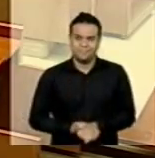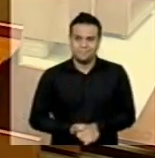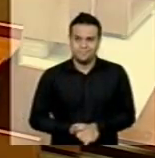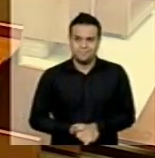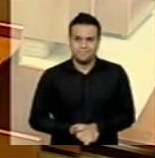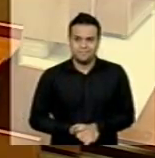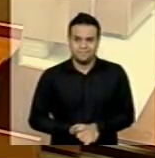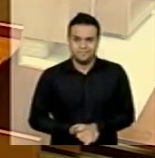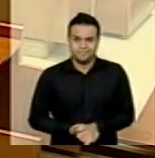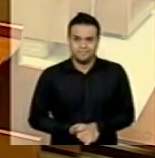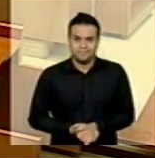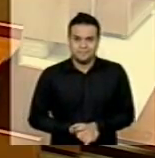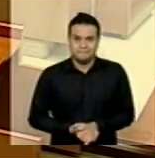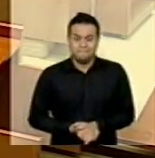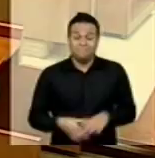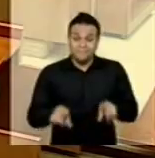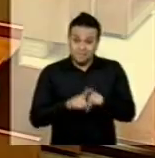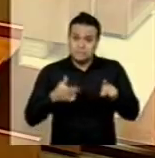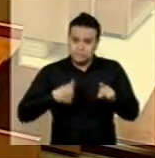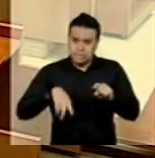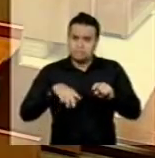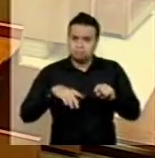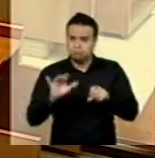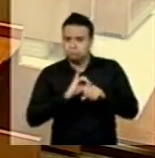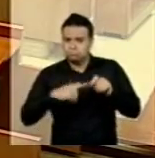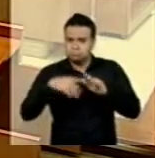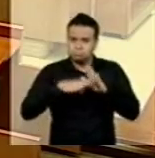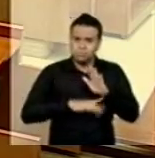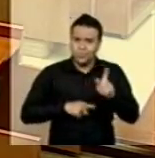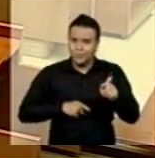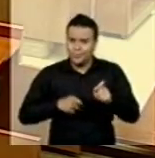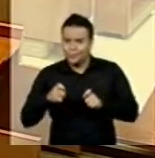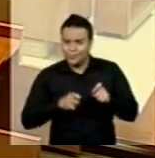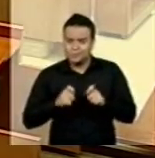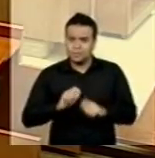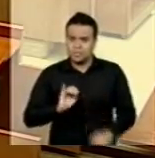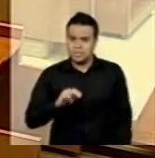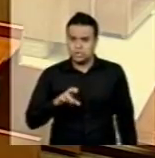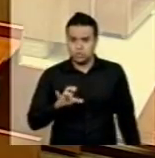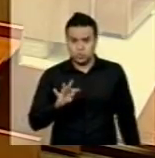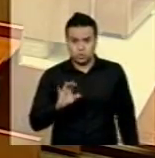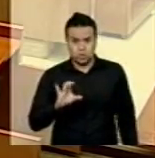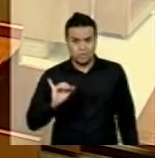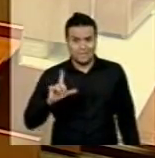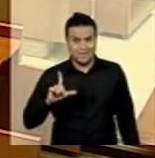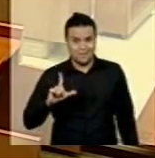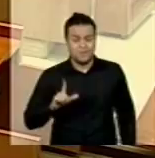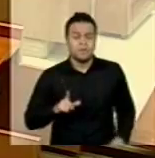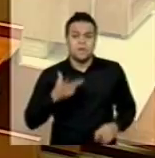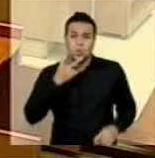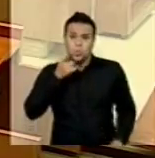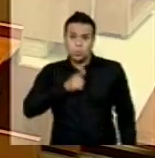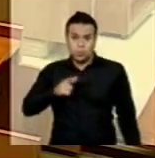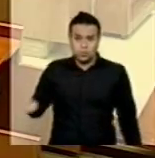robustecimento dos mecanismos de controle institucional, essenciais à conquista de novo